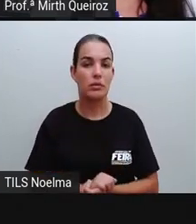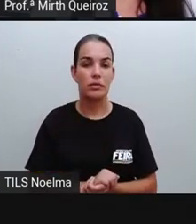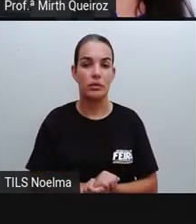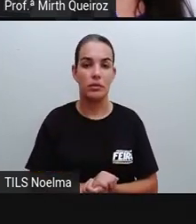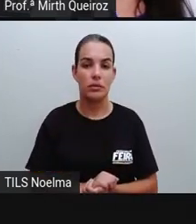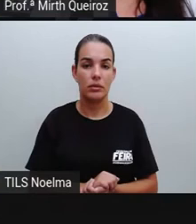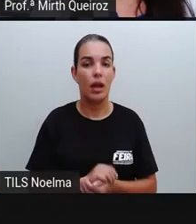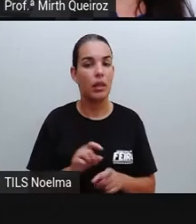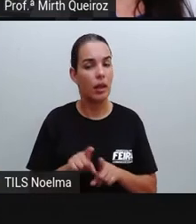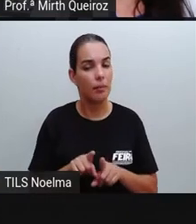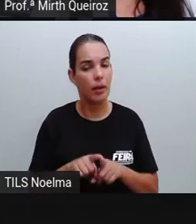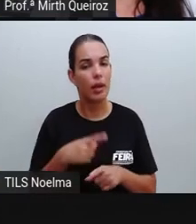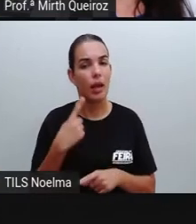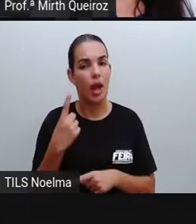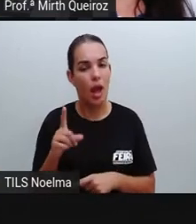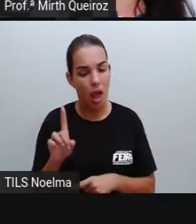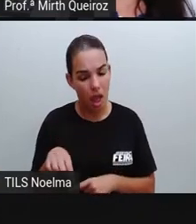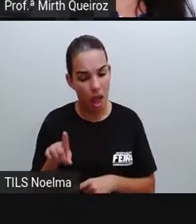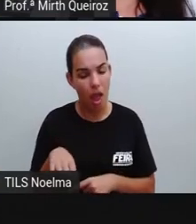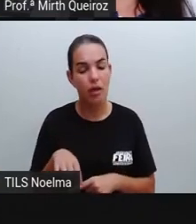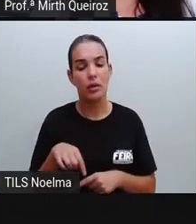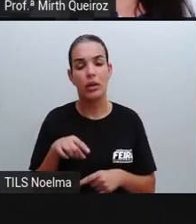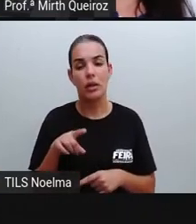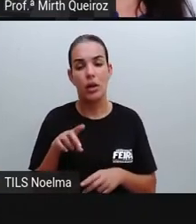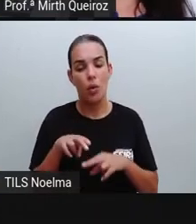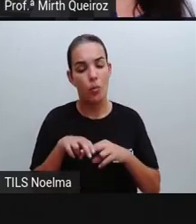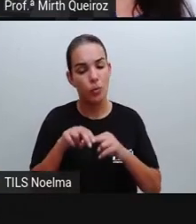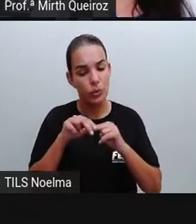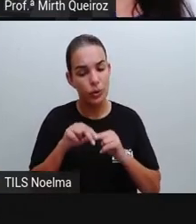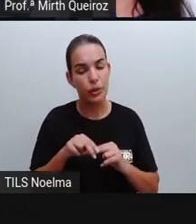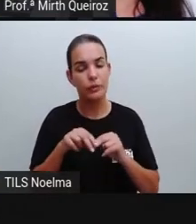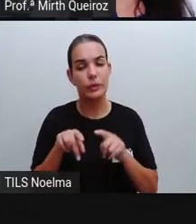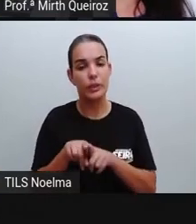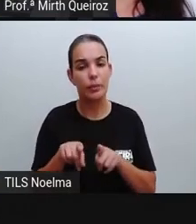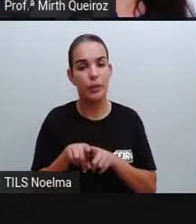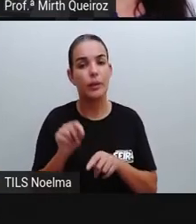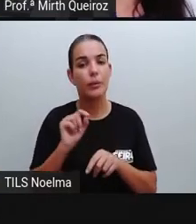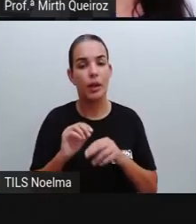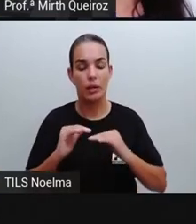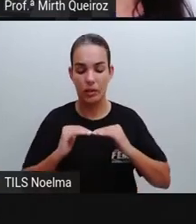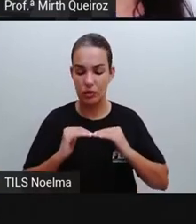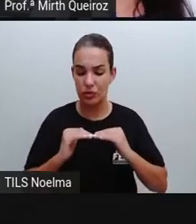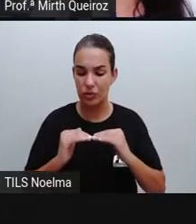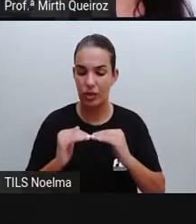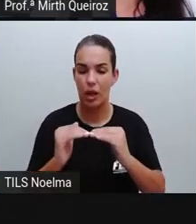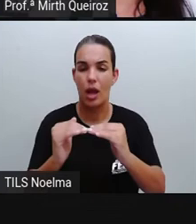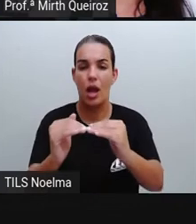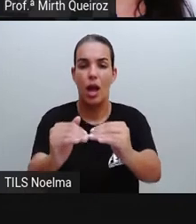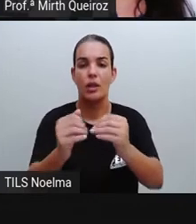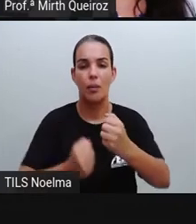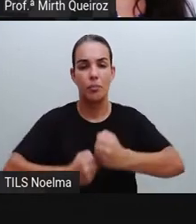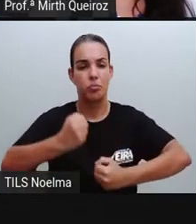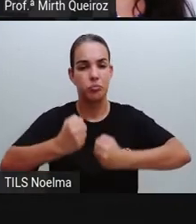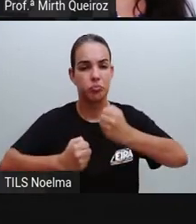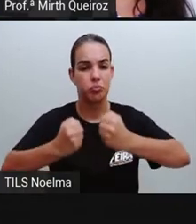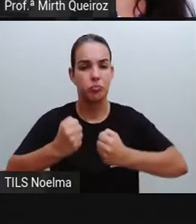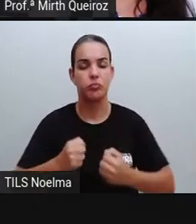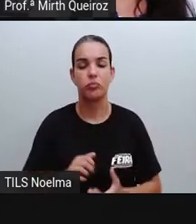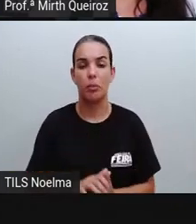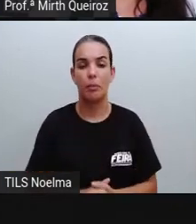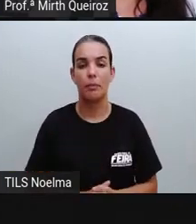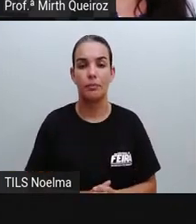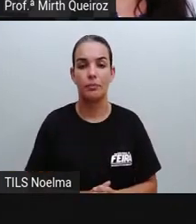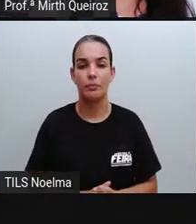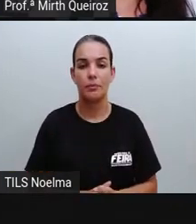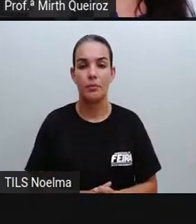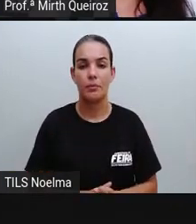dos elementos que transformam aí a paisagem, a construção de estradas, transformam também as paisagens. E quais as